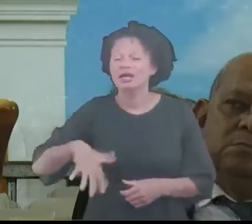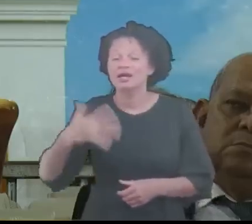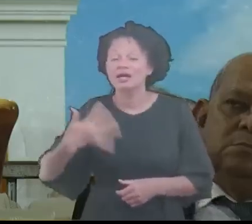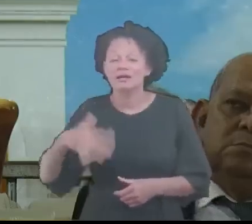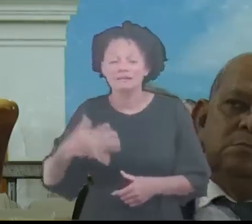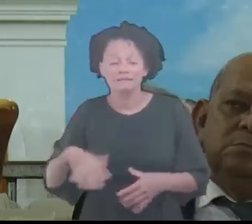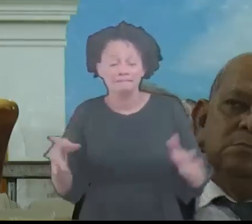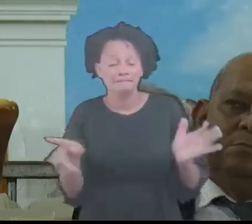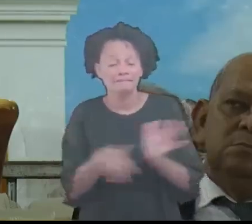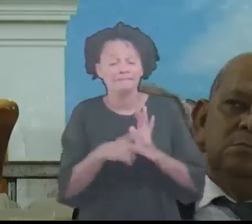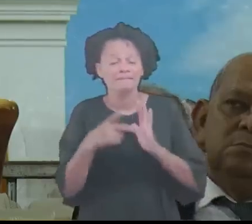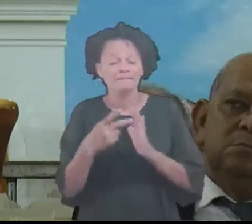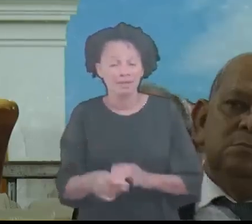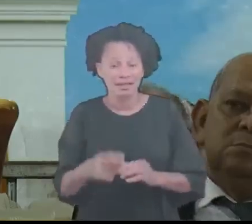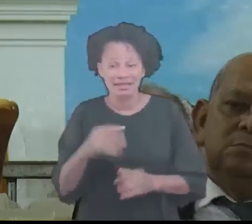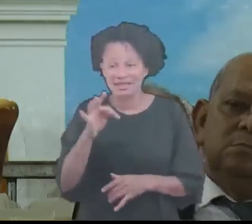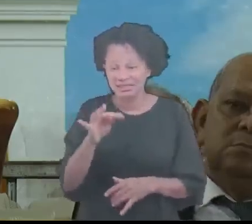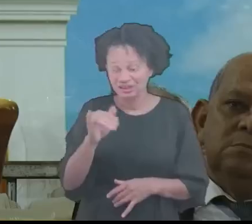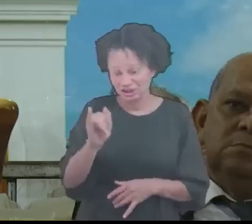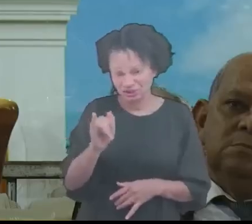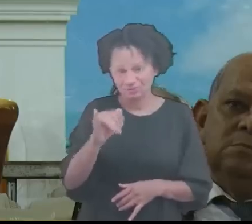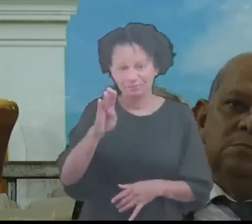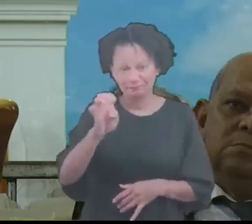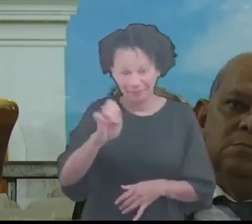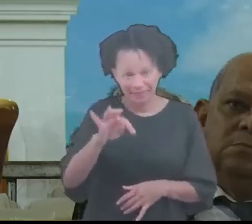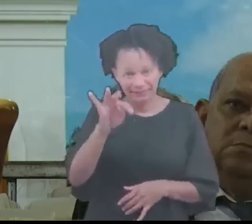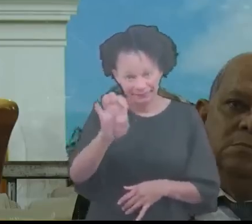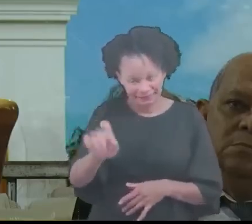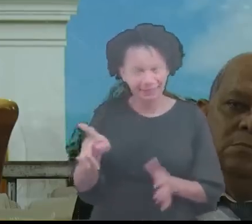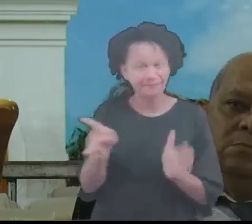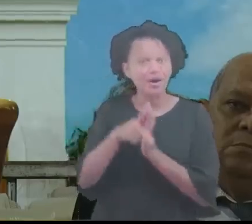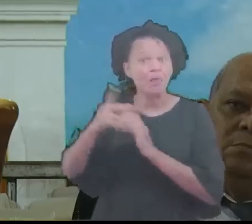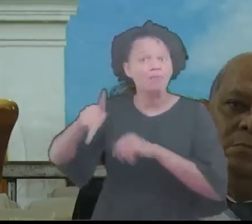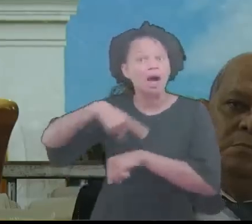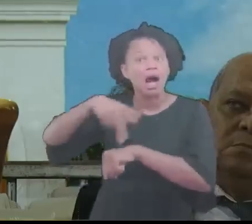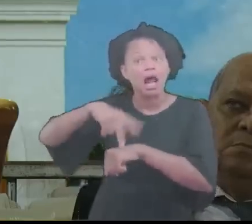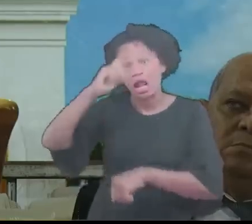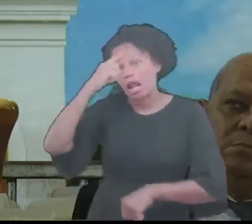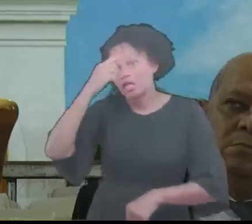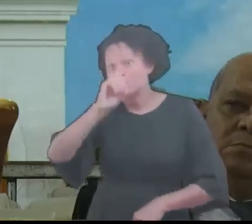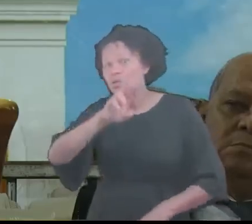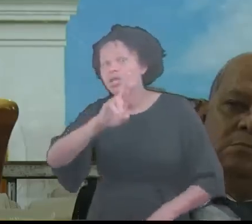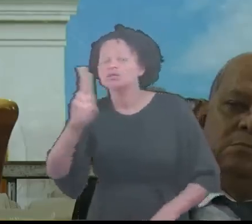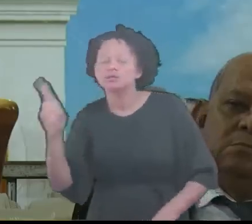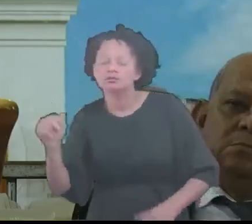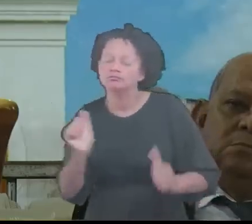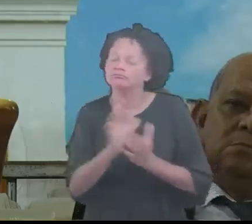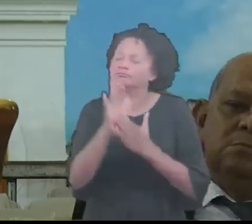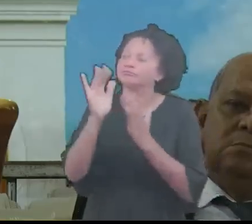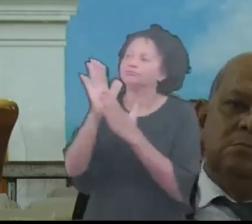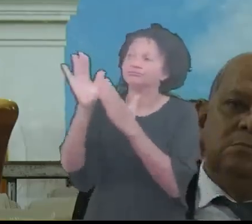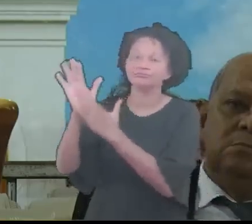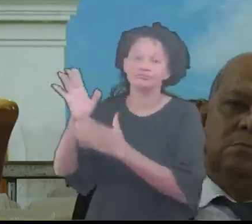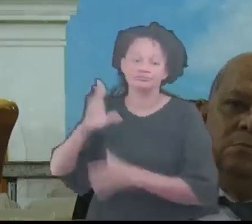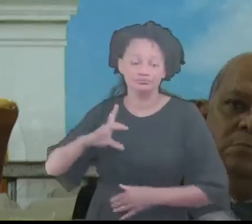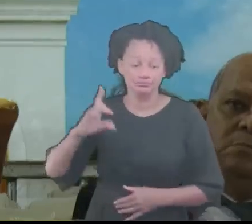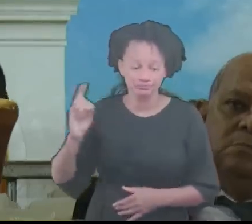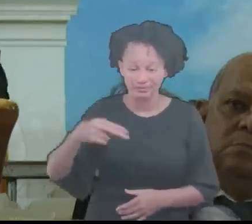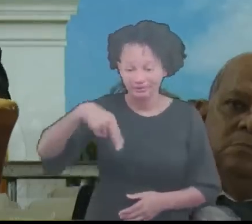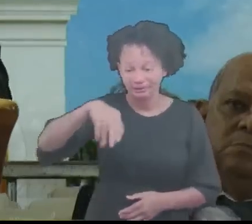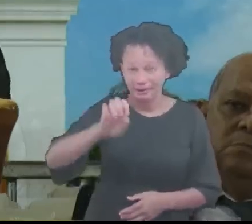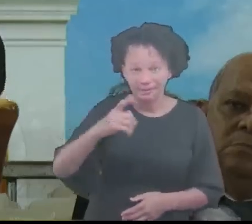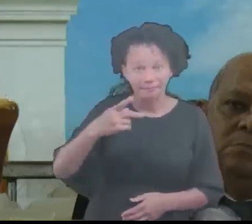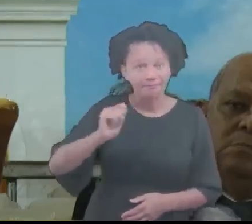vinha de lá do Tibete, ele vinha de lá da Índia Oriental. Louvado seja Deus, ele vinha do